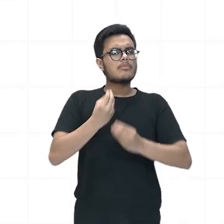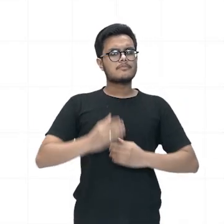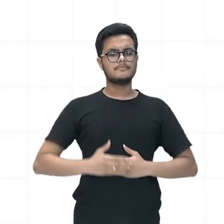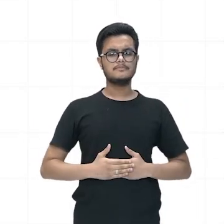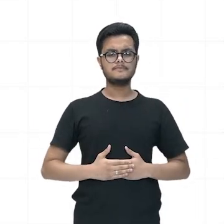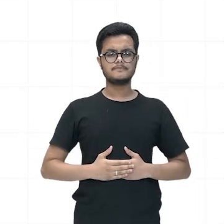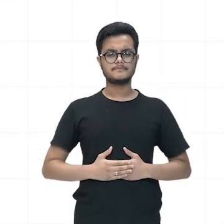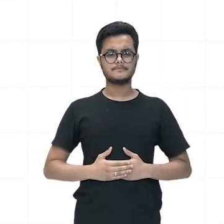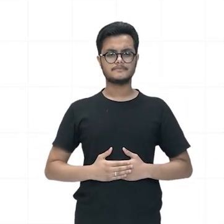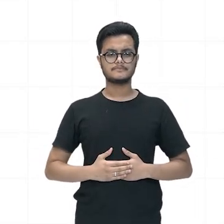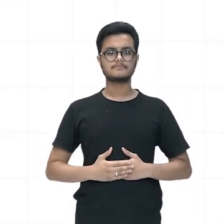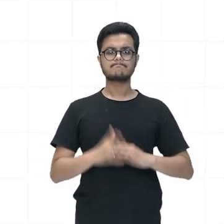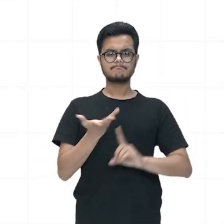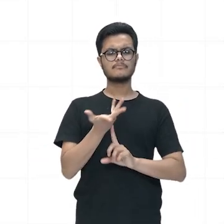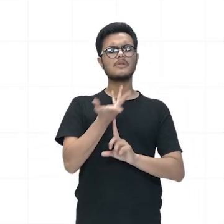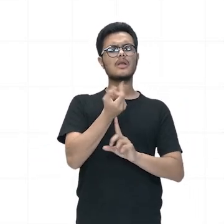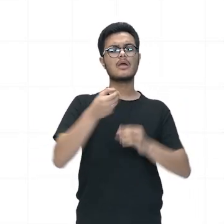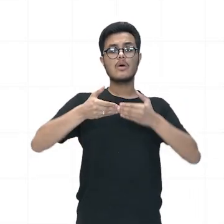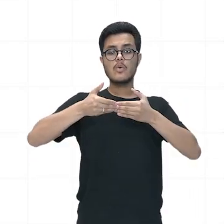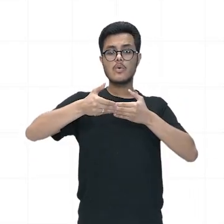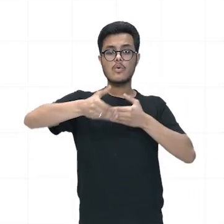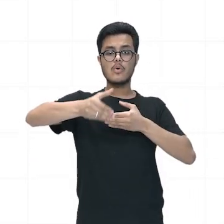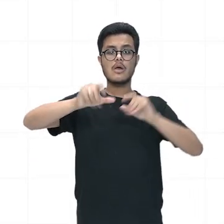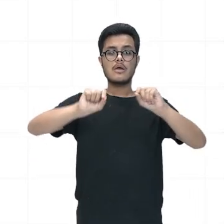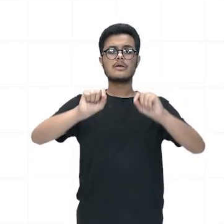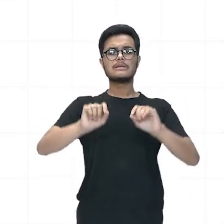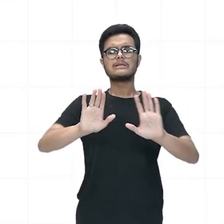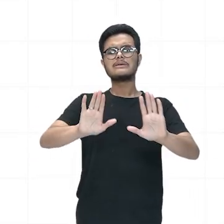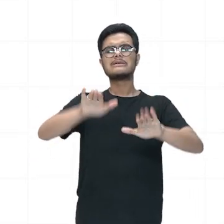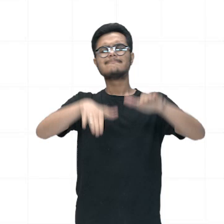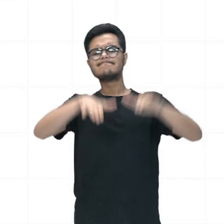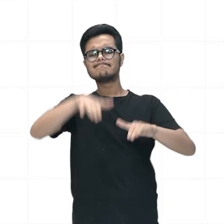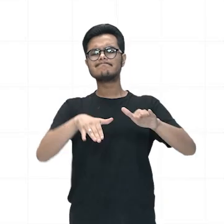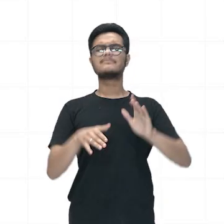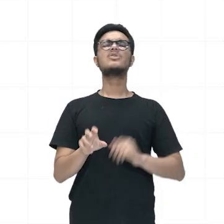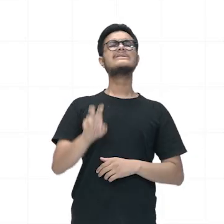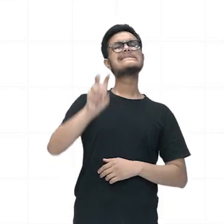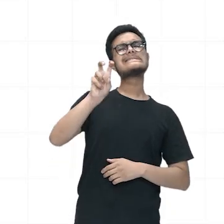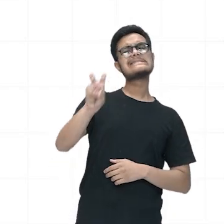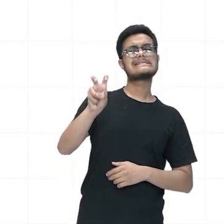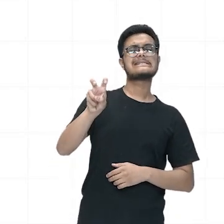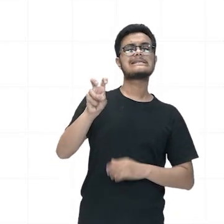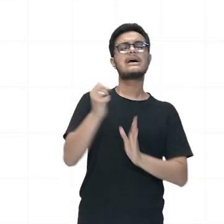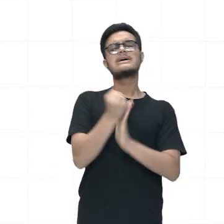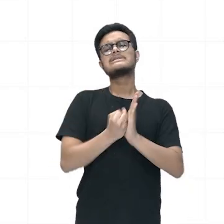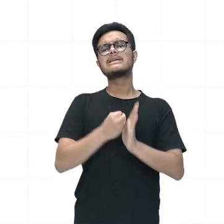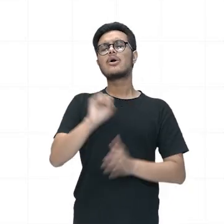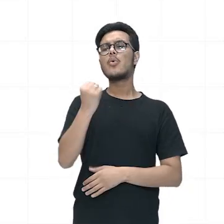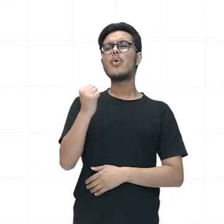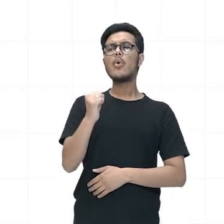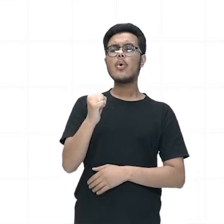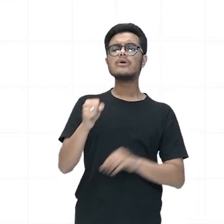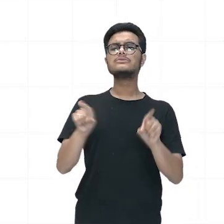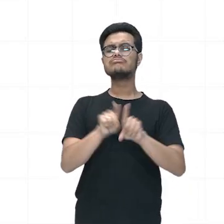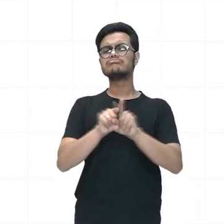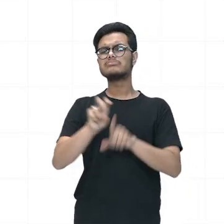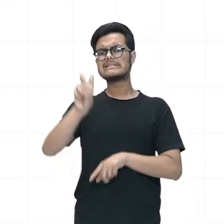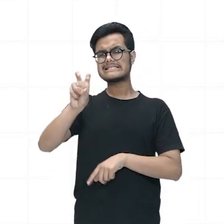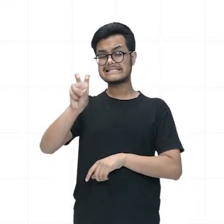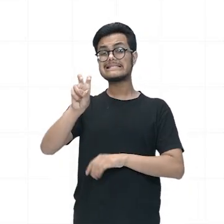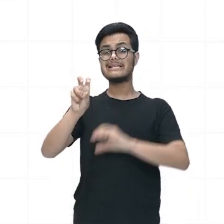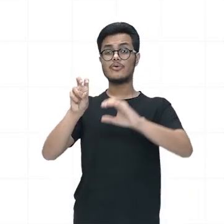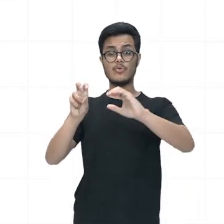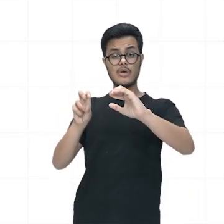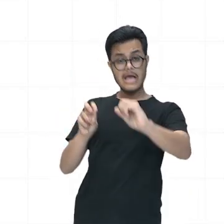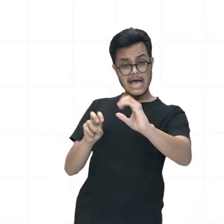A arte greco-romana desenvolveu-se aproximadamente nos séculos 8, né, e 5 antes de